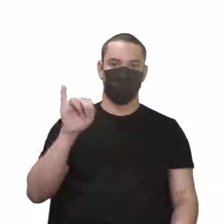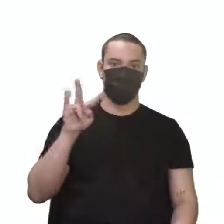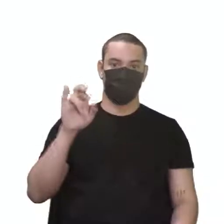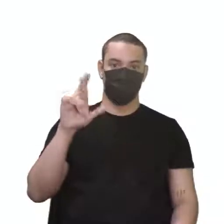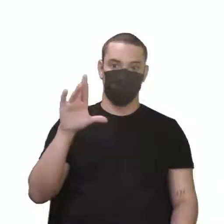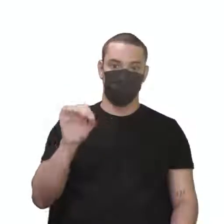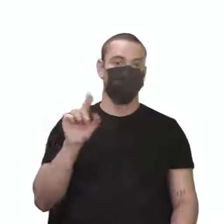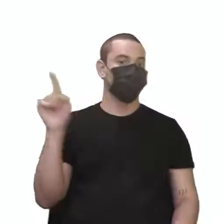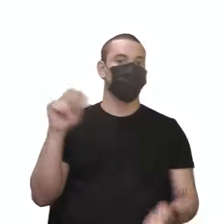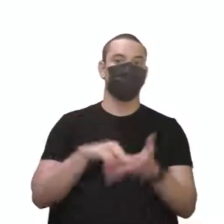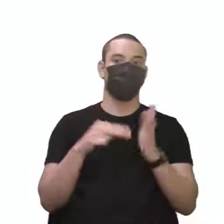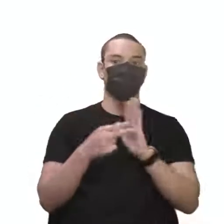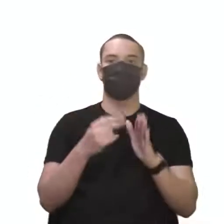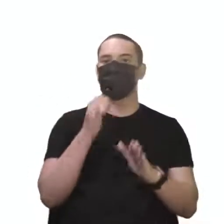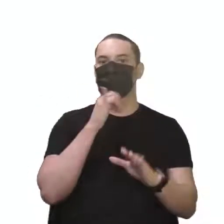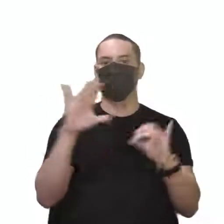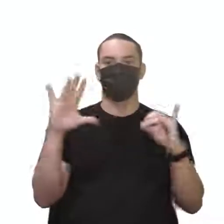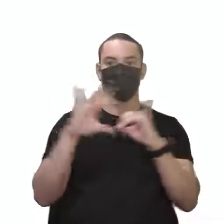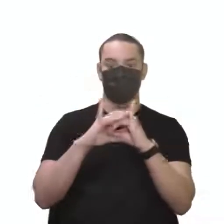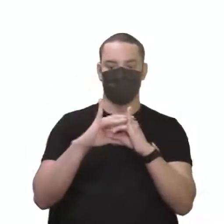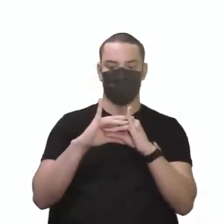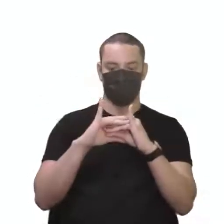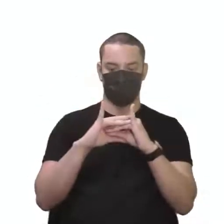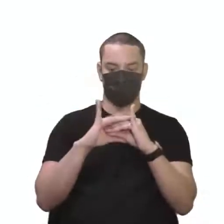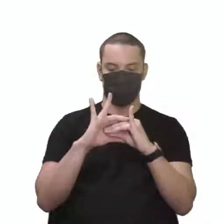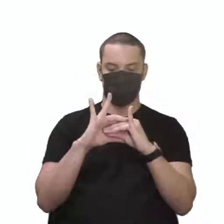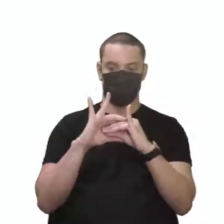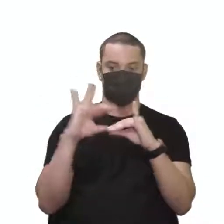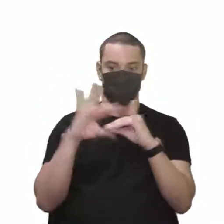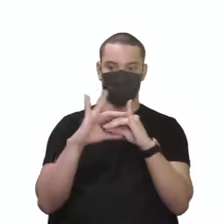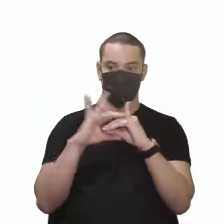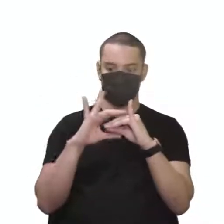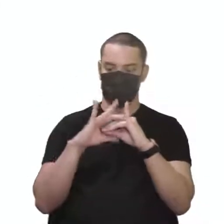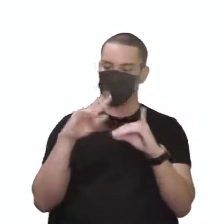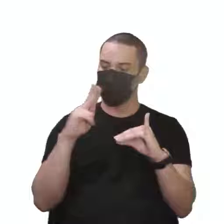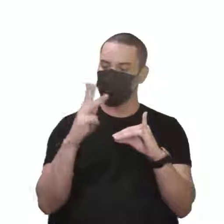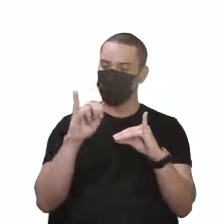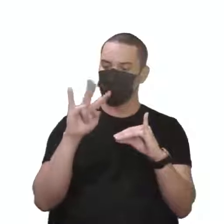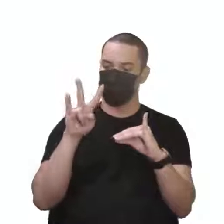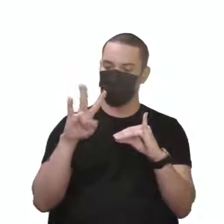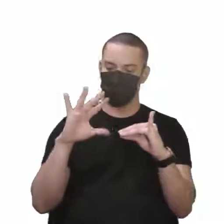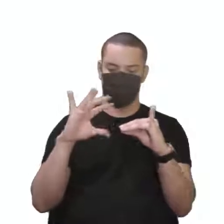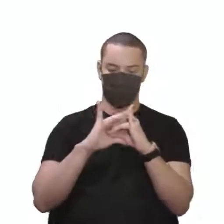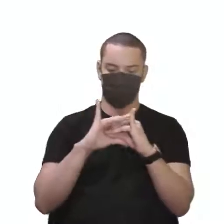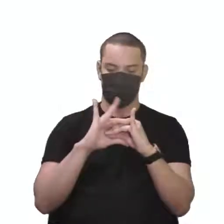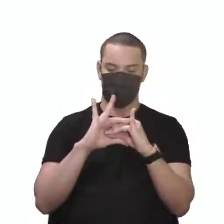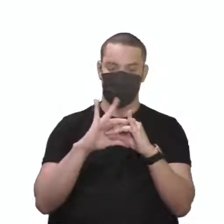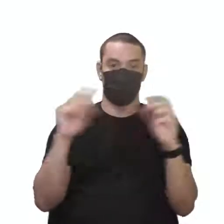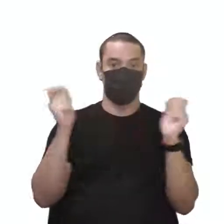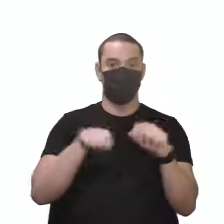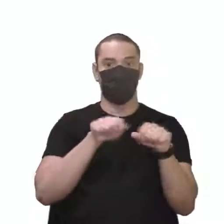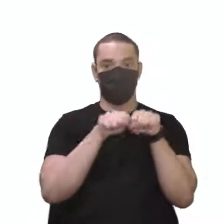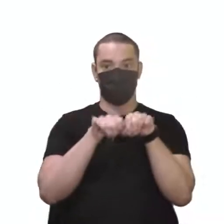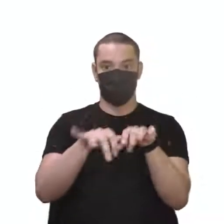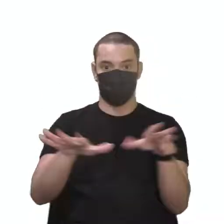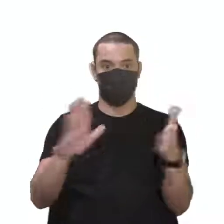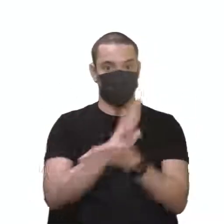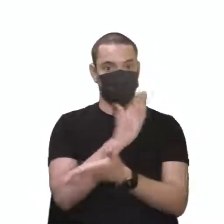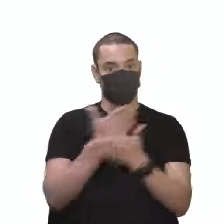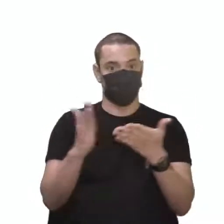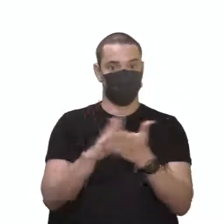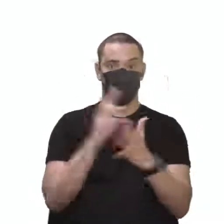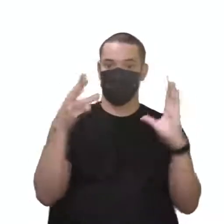Os lentivírus, como HIV, permitem também transferir material genético para as células que não